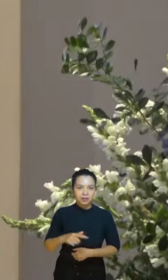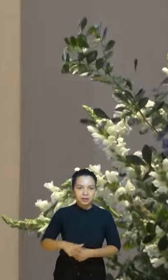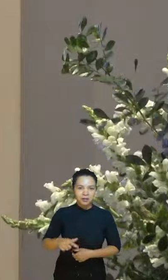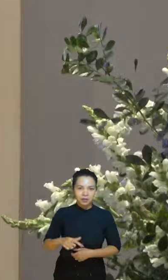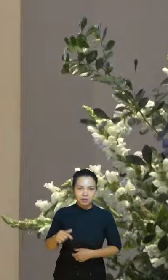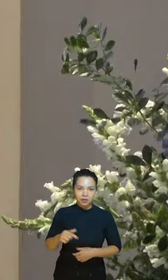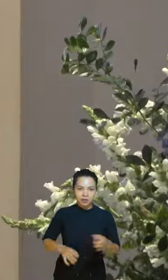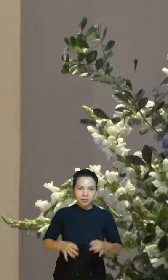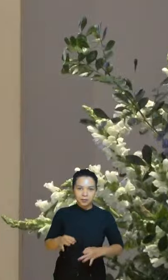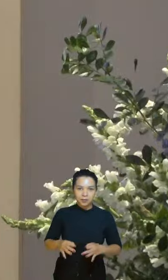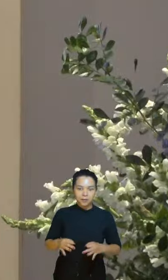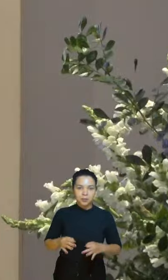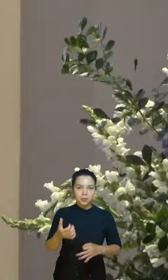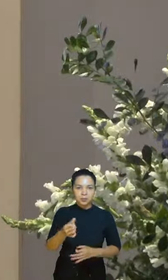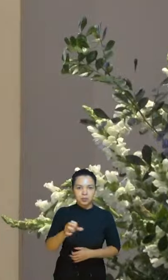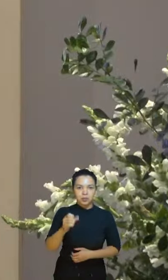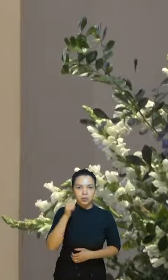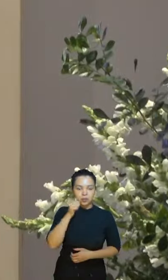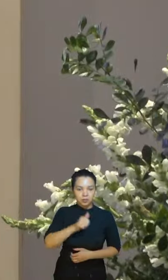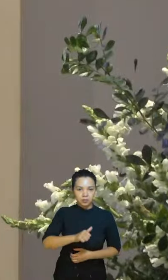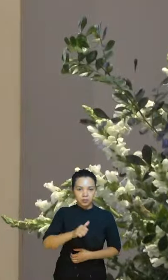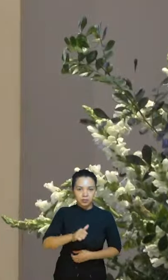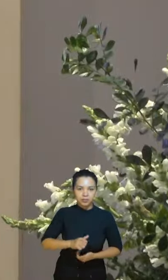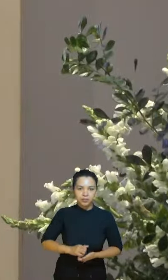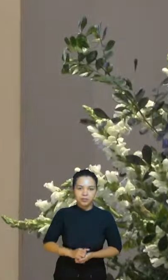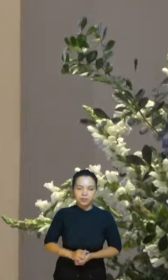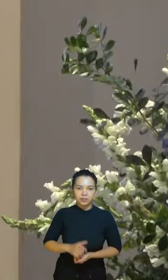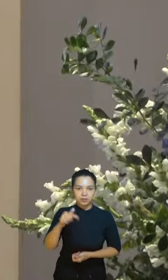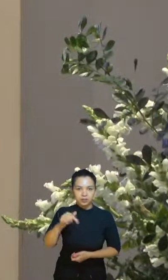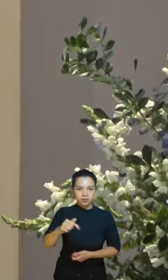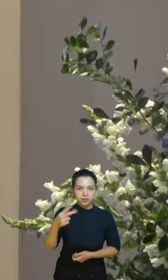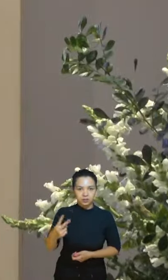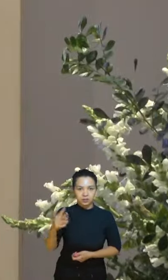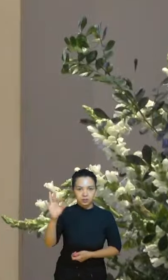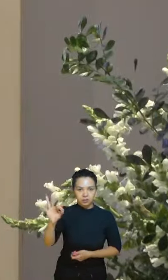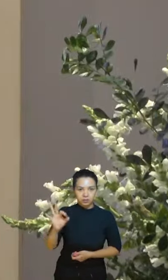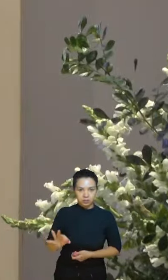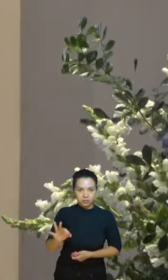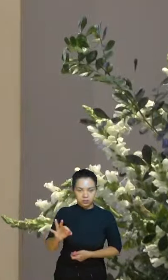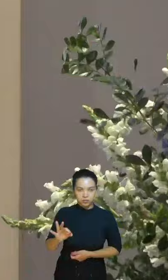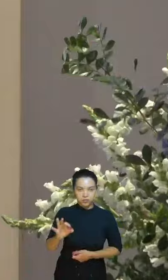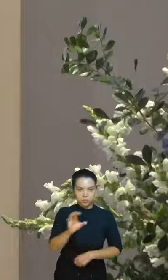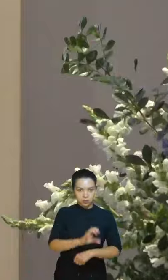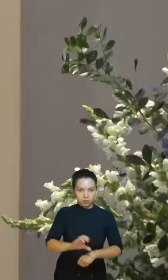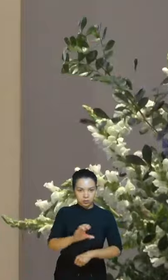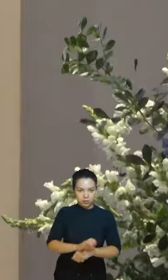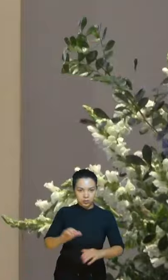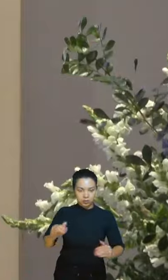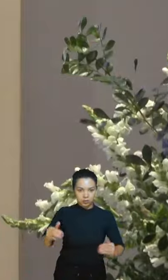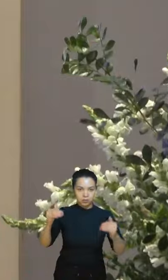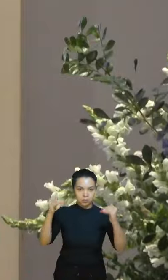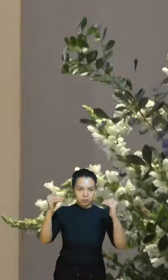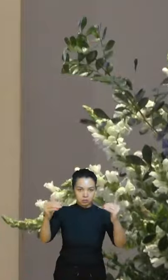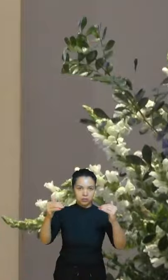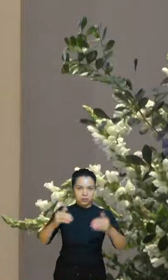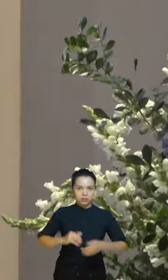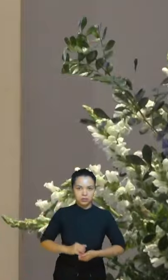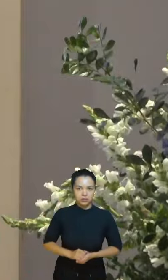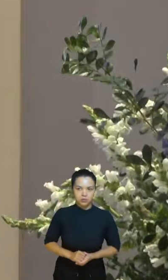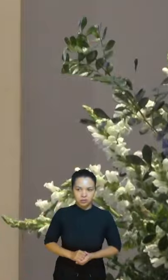60% são mulheres e 72 tem curso superior Nossa